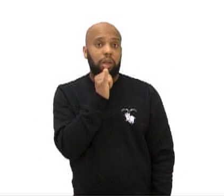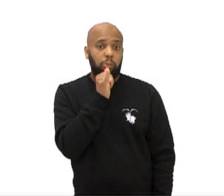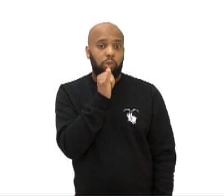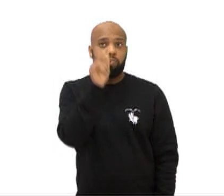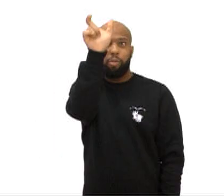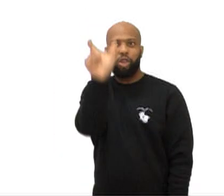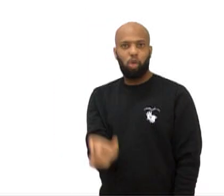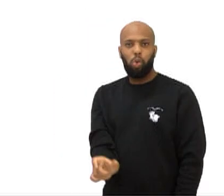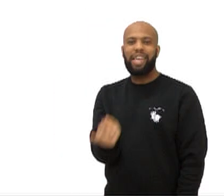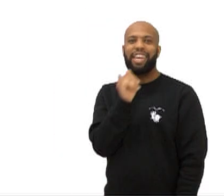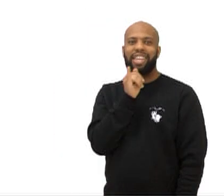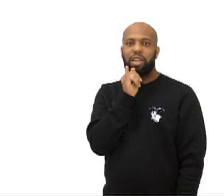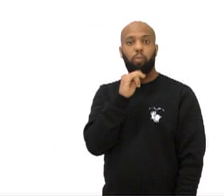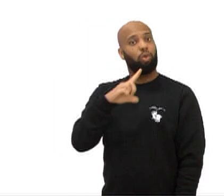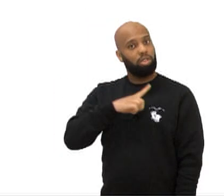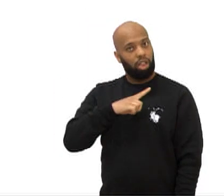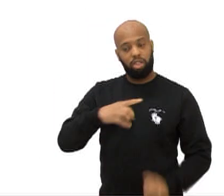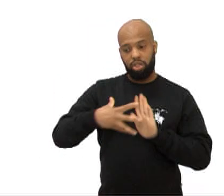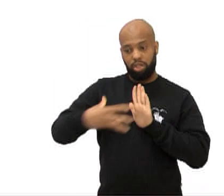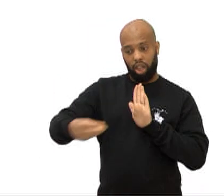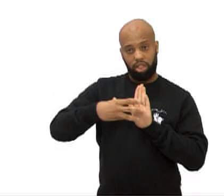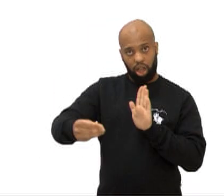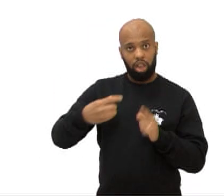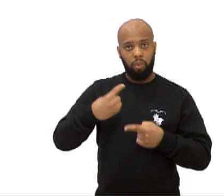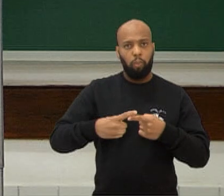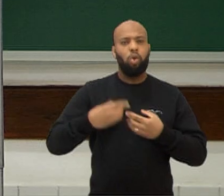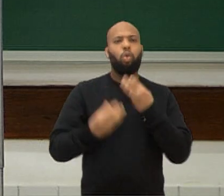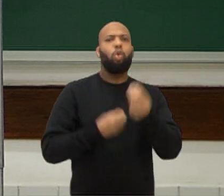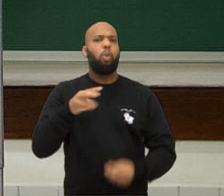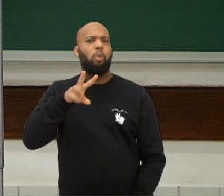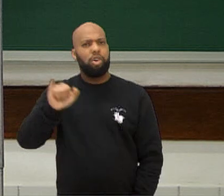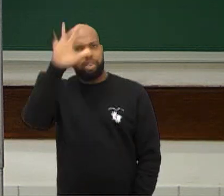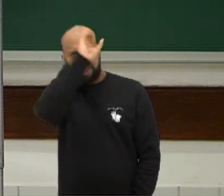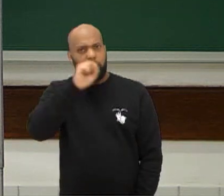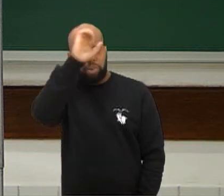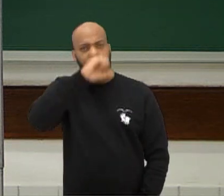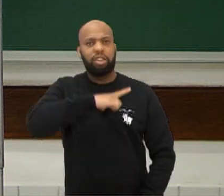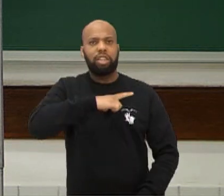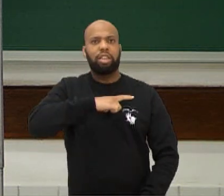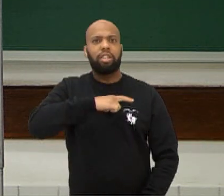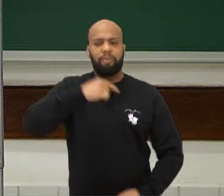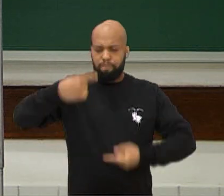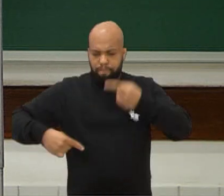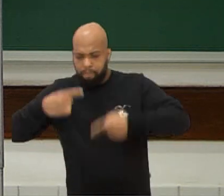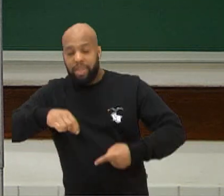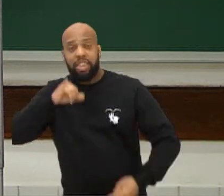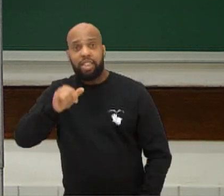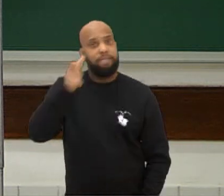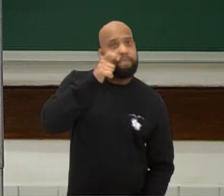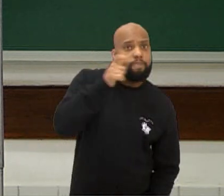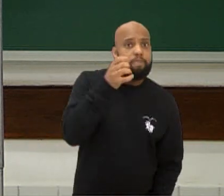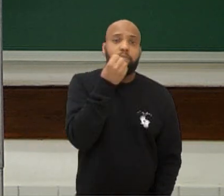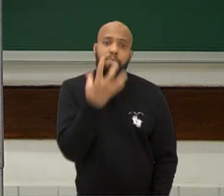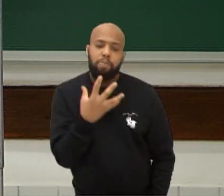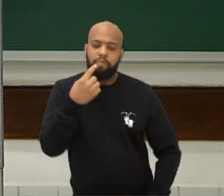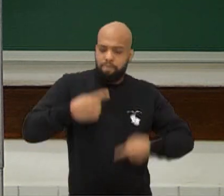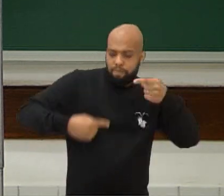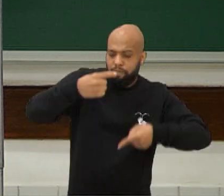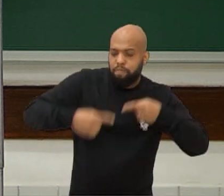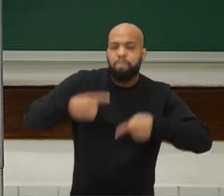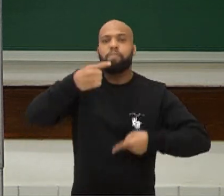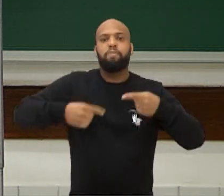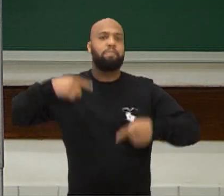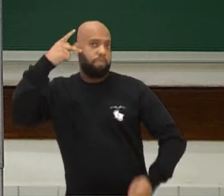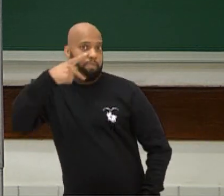exemplos. Como é que o cidadão vai aprender a debater política? Quando ele ver um bom debate político, quando ele puder assistir um debate político